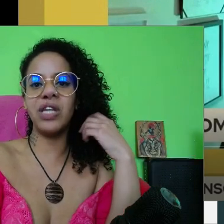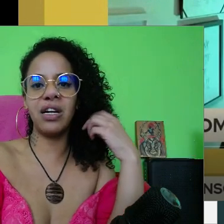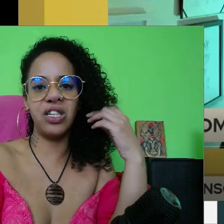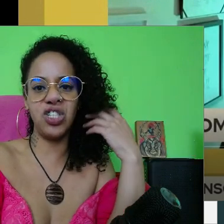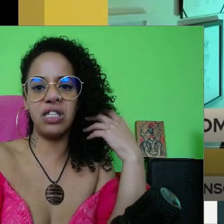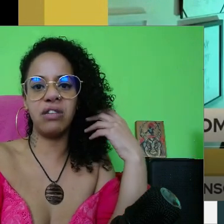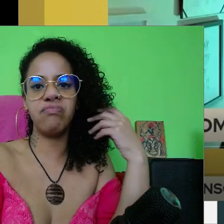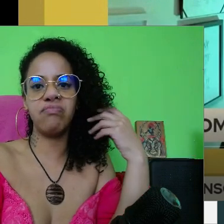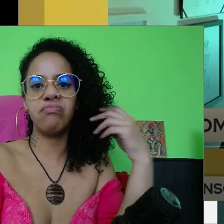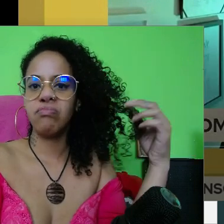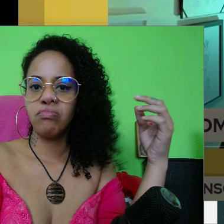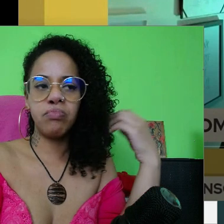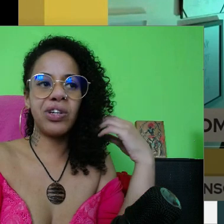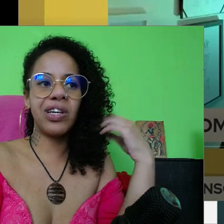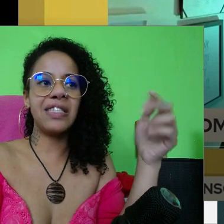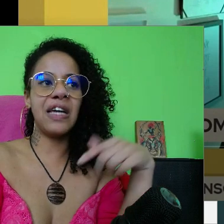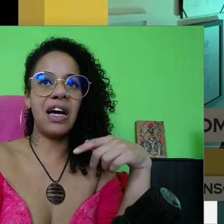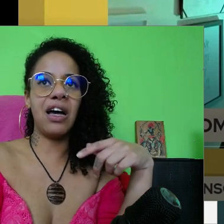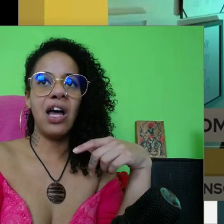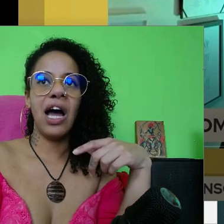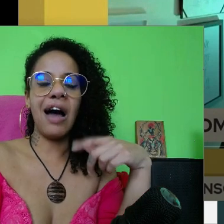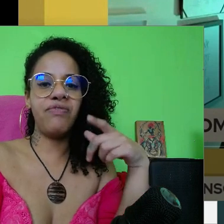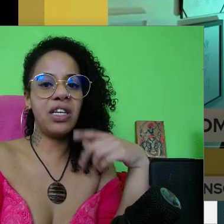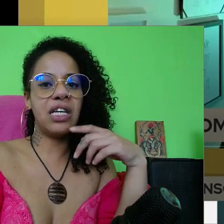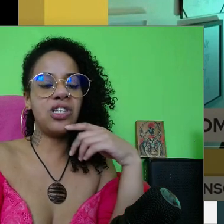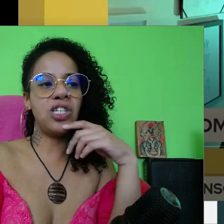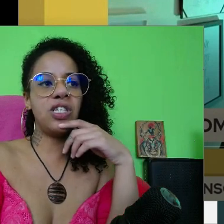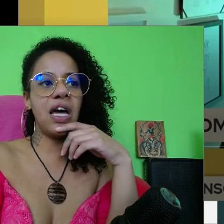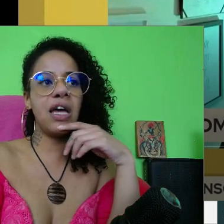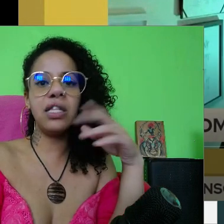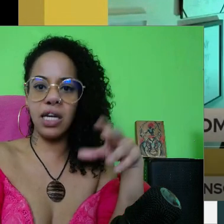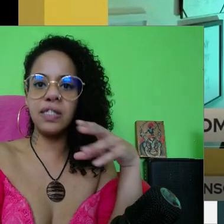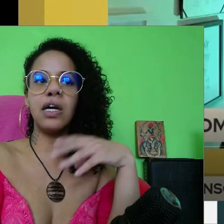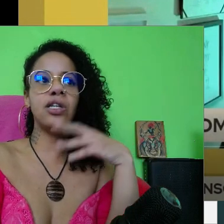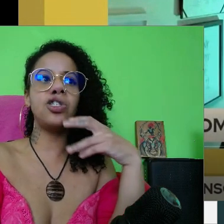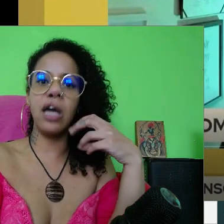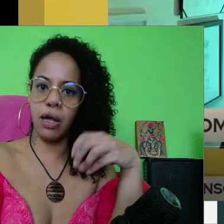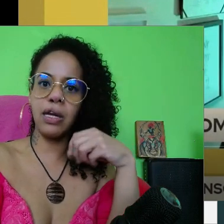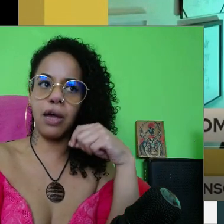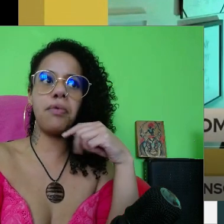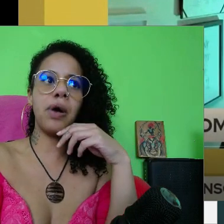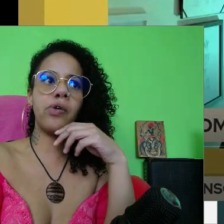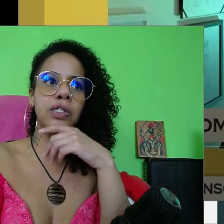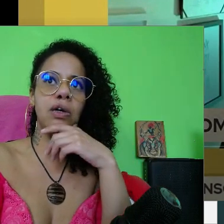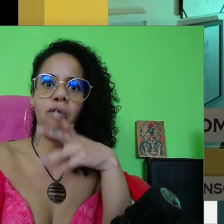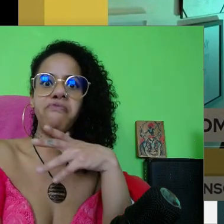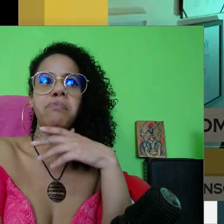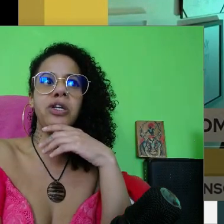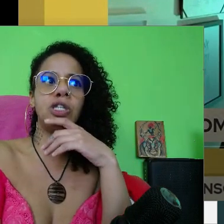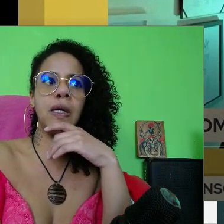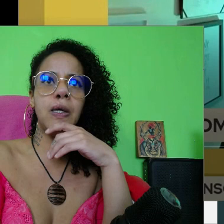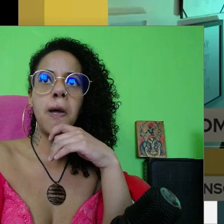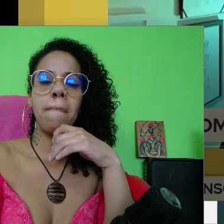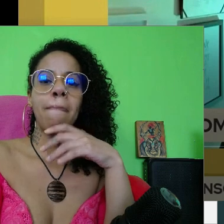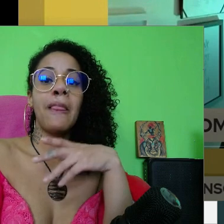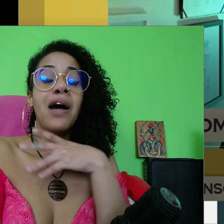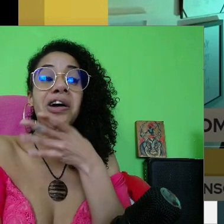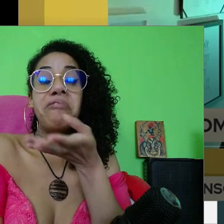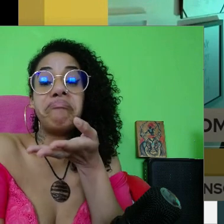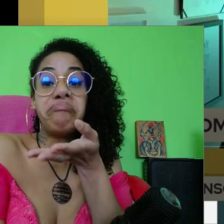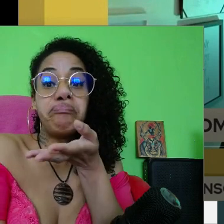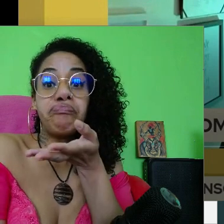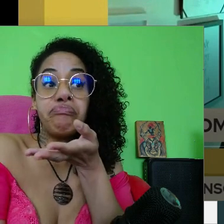estatística mesmo você acredita porque assim a vida da gente é interessante é né uma coisa obviamente tem que